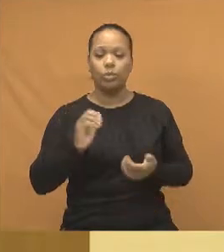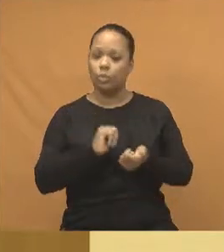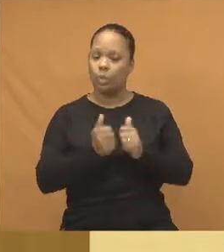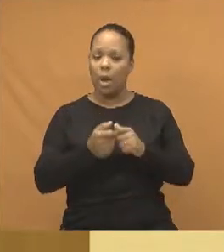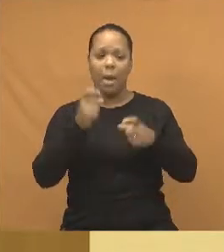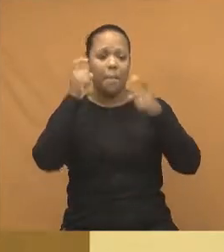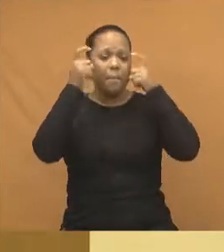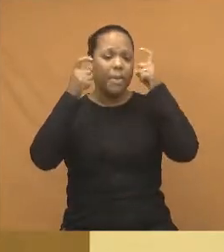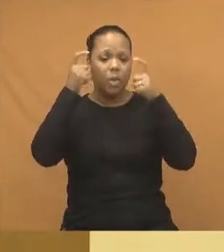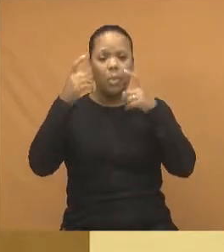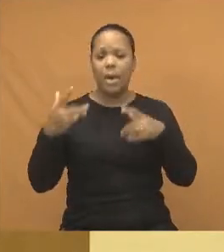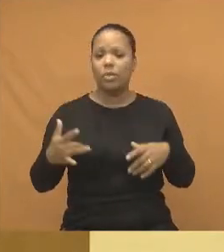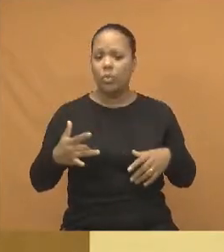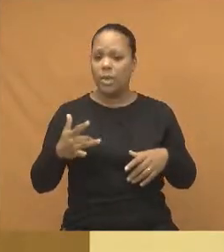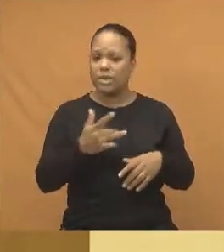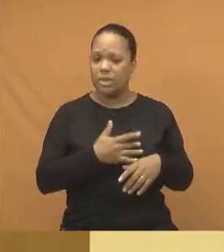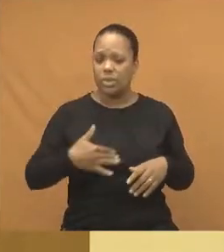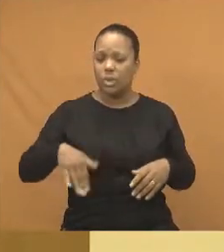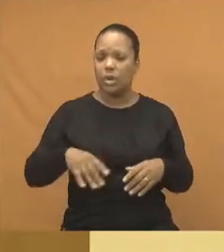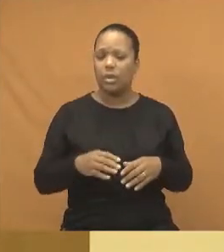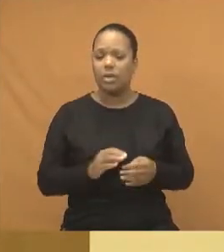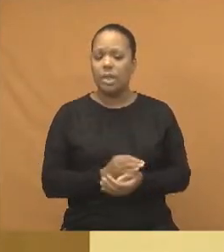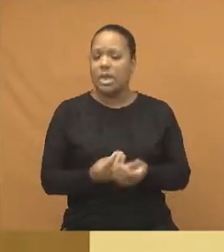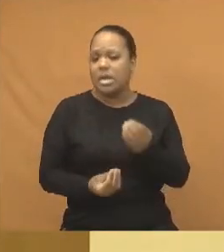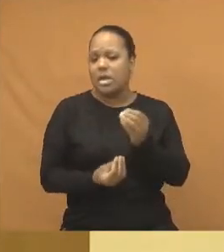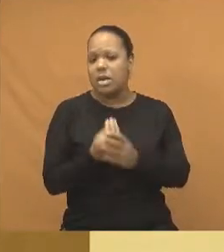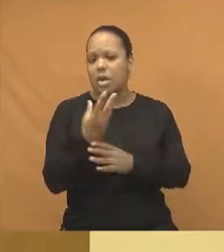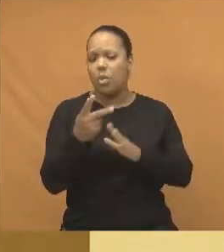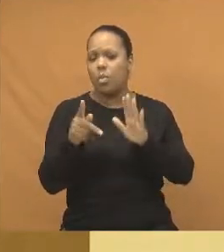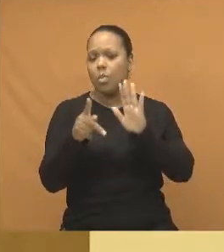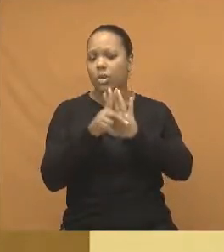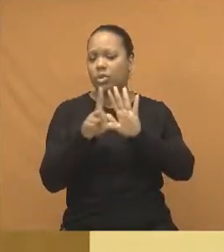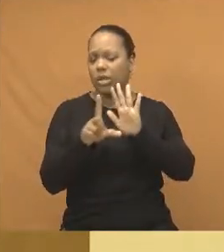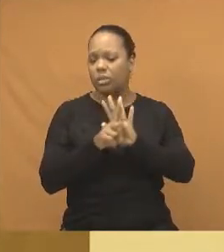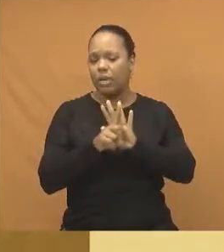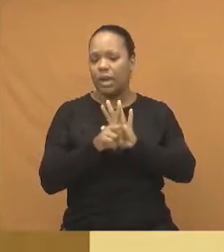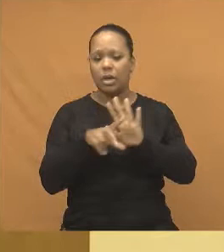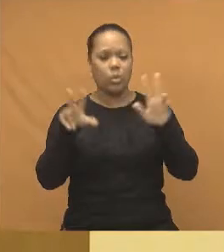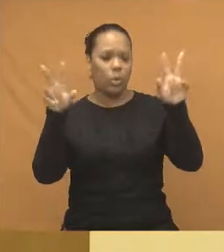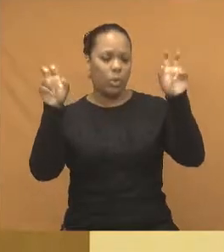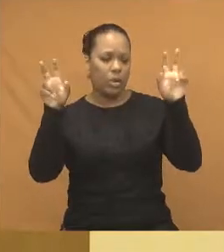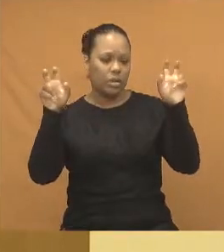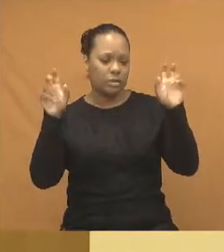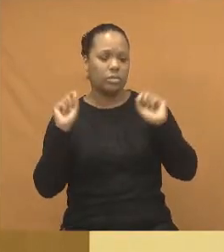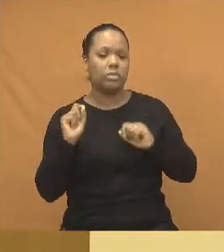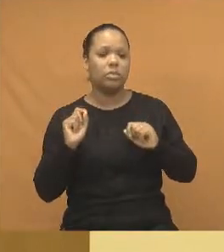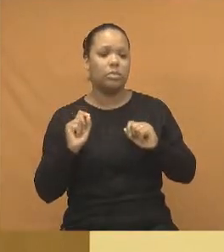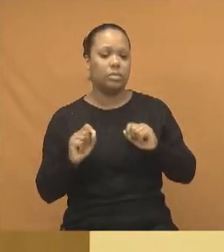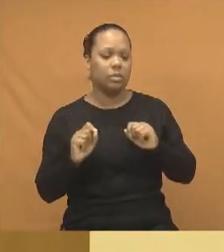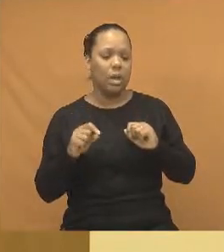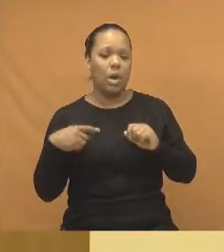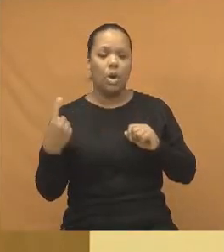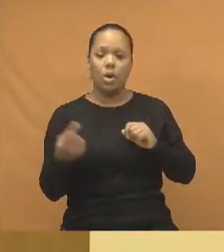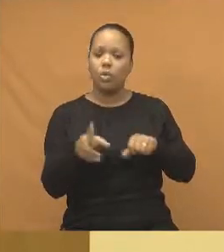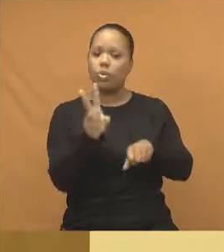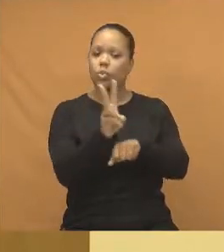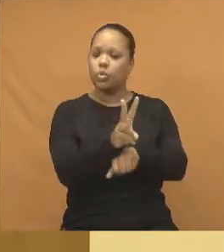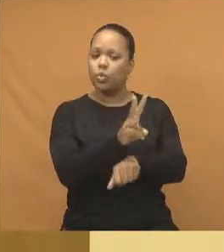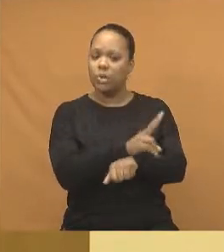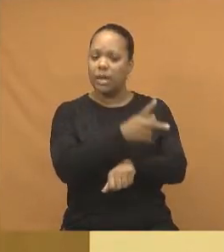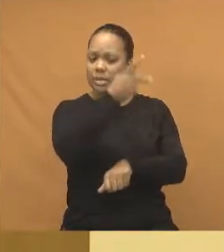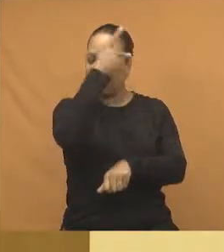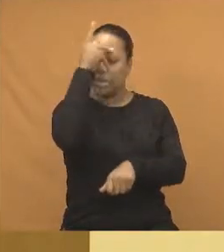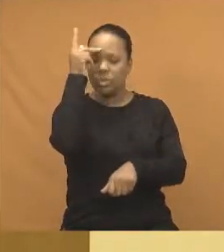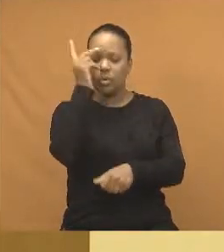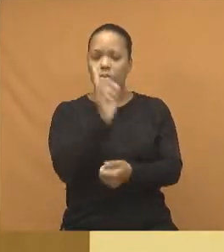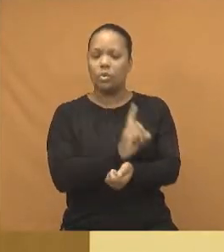nosso município, propõe um projeto dessa envergadura, dessa natureza, é nesse sentido, para a gente proteger os